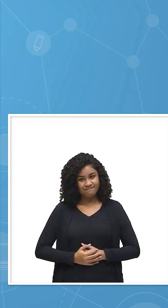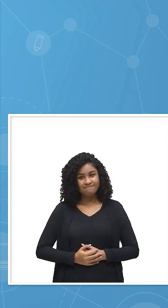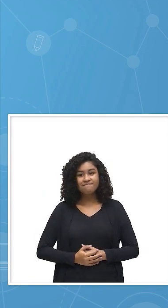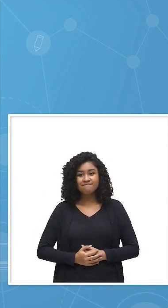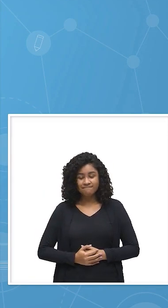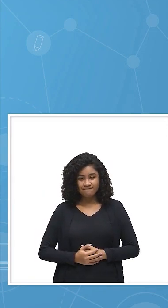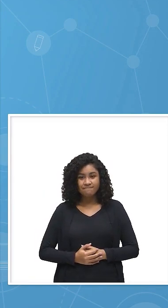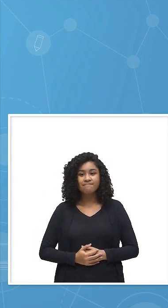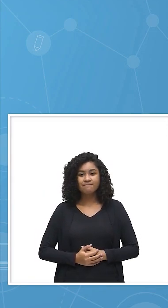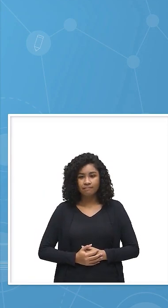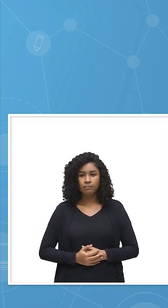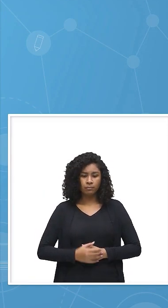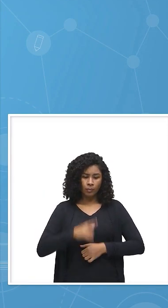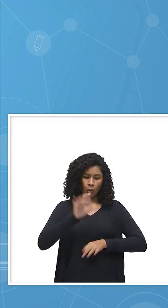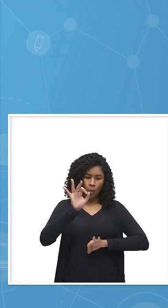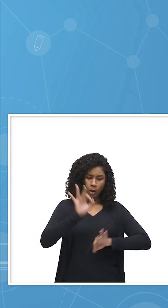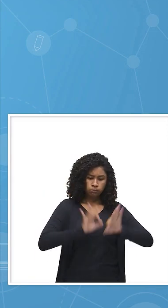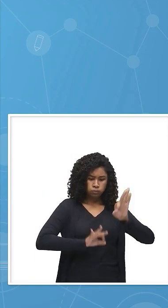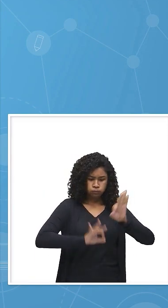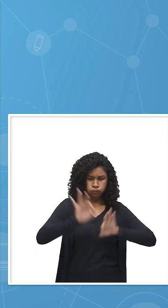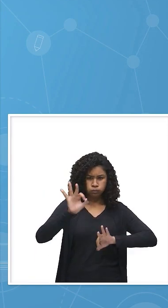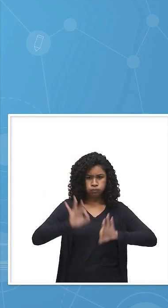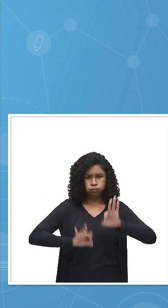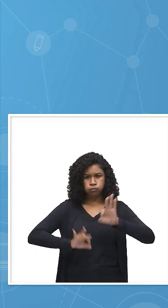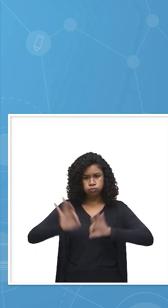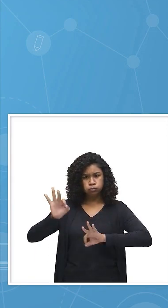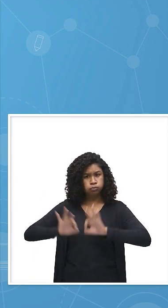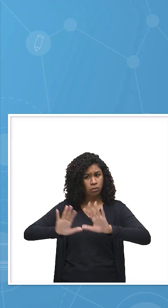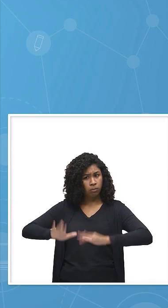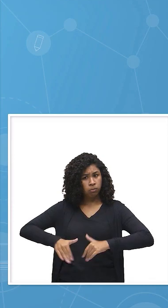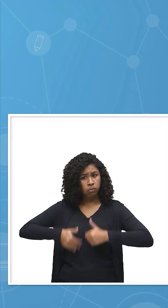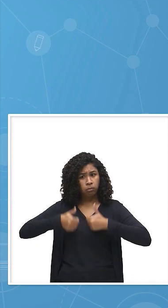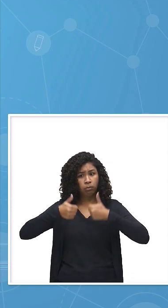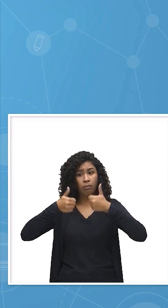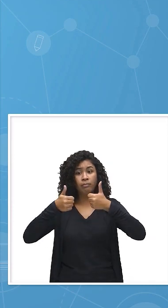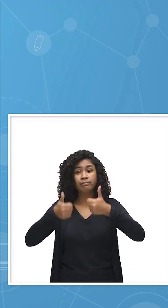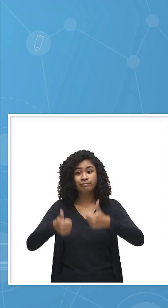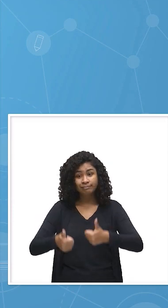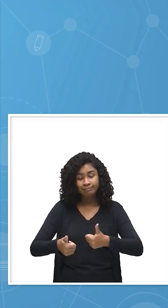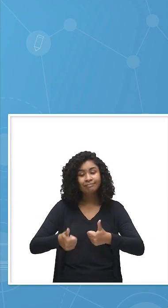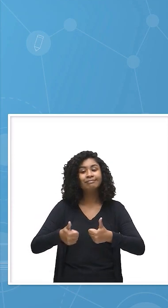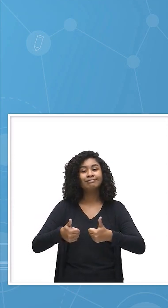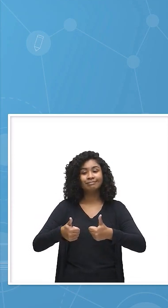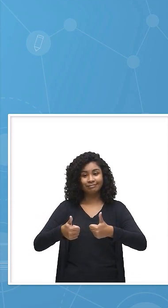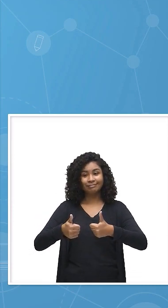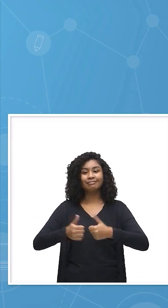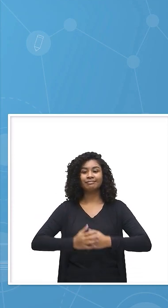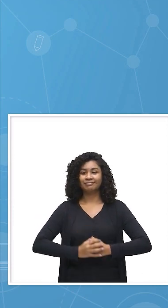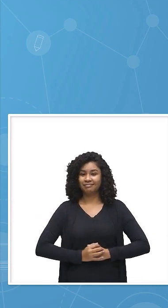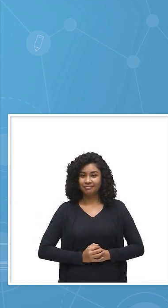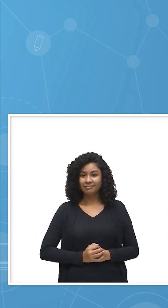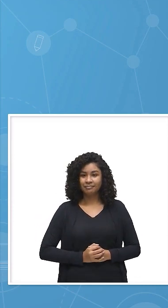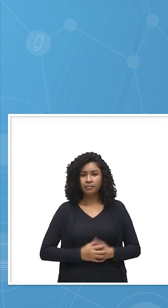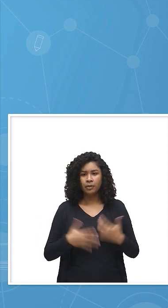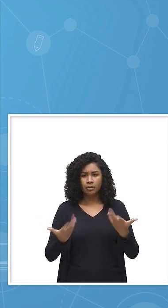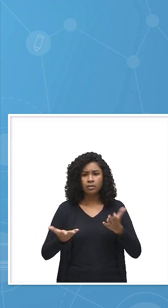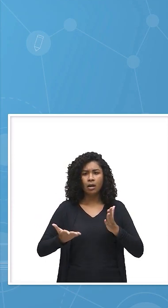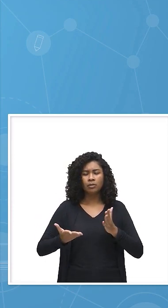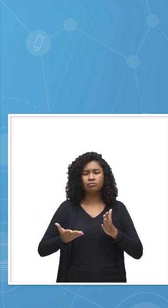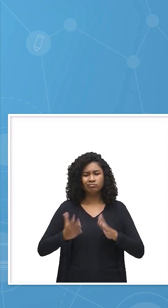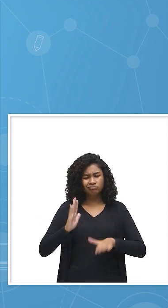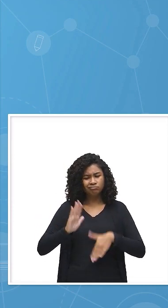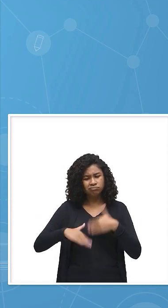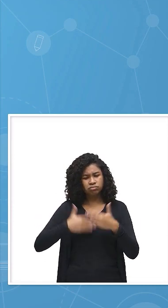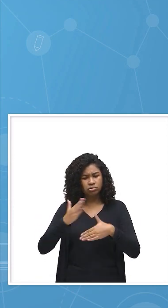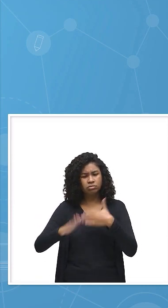com organizações cada vez melhores, cada vez mais elaboradas, né? E nesse processo todo a gente tem